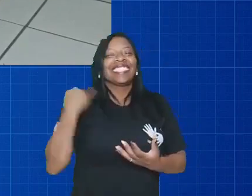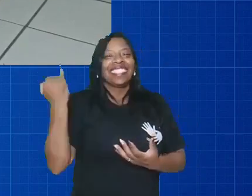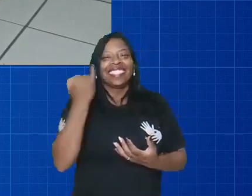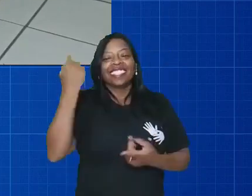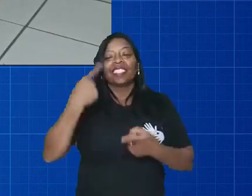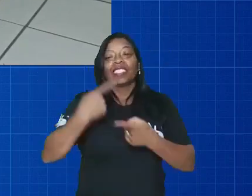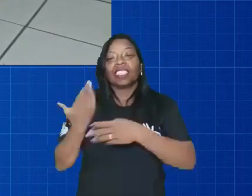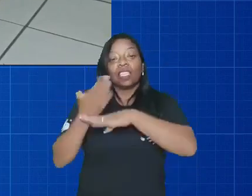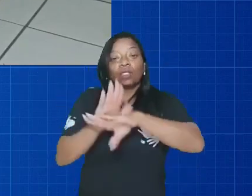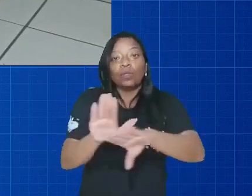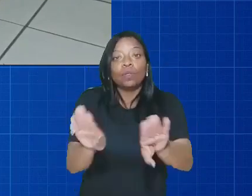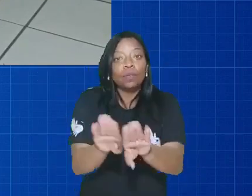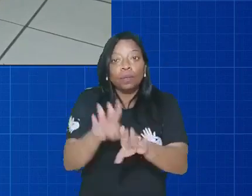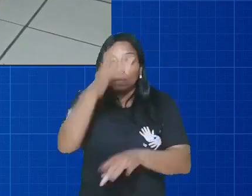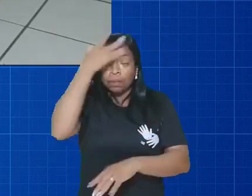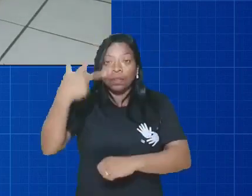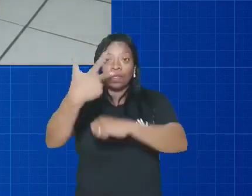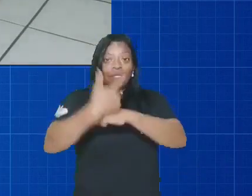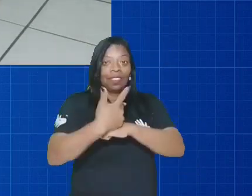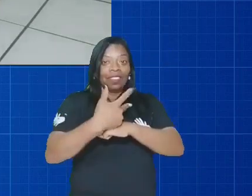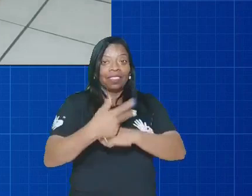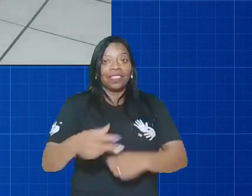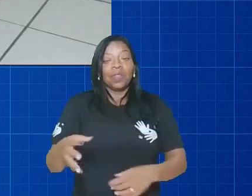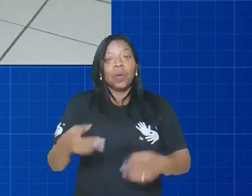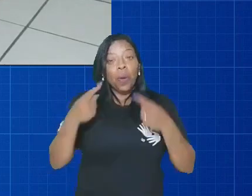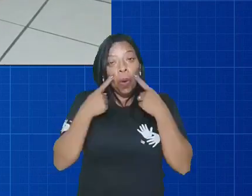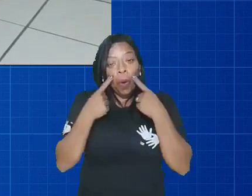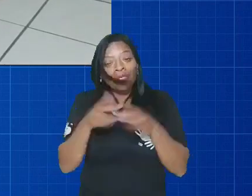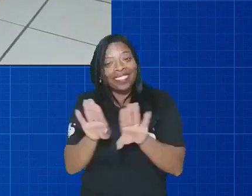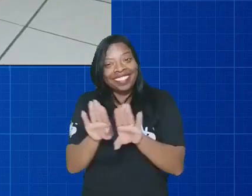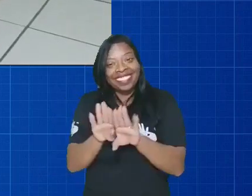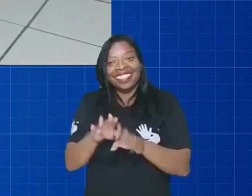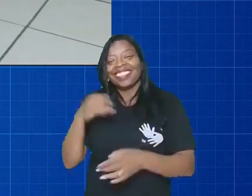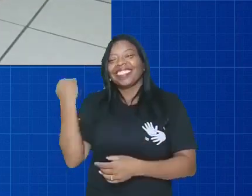assistiram nós. Muito obrigado, viu? Muito agradeço.